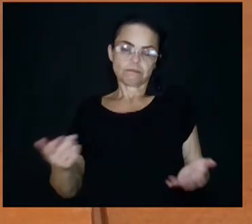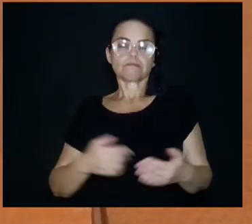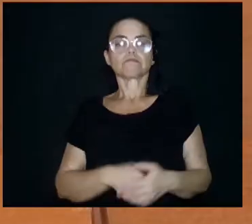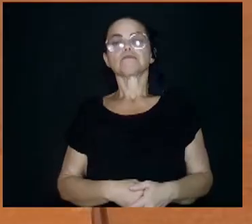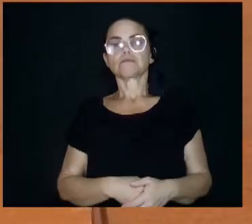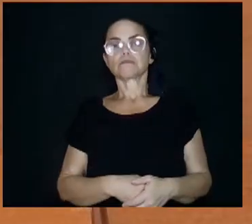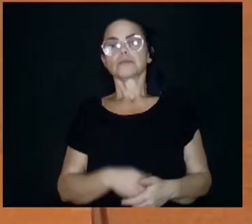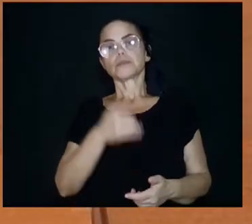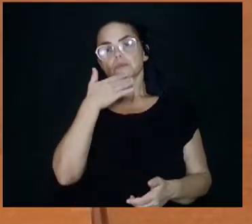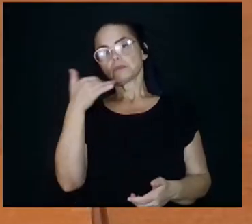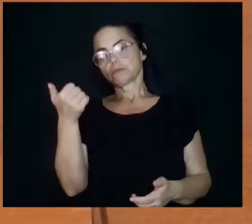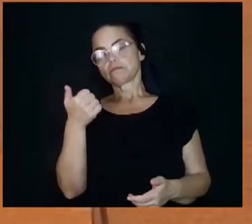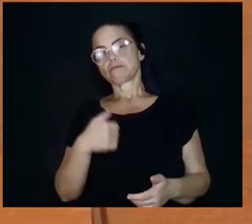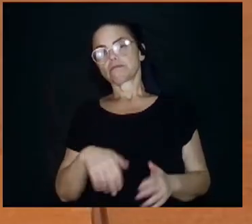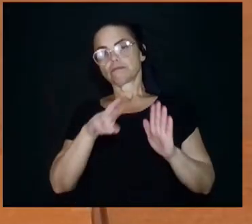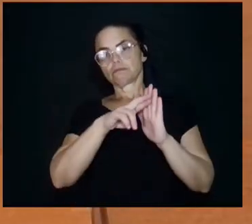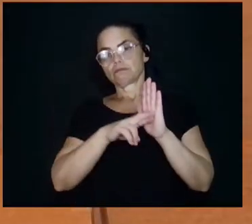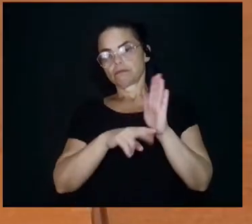de sanção